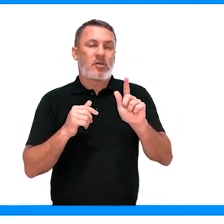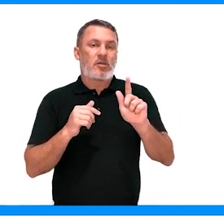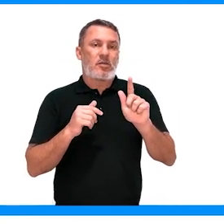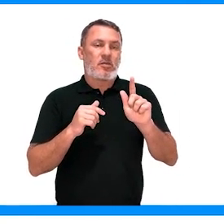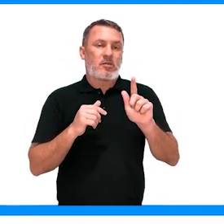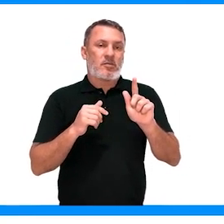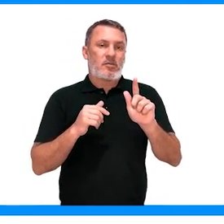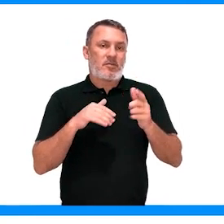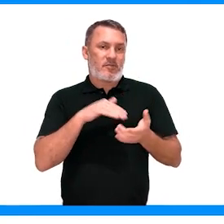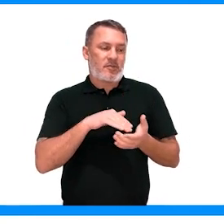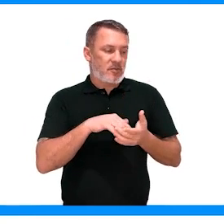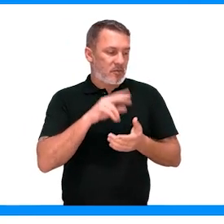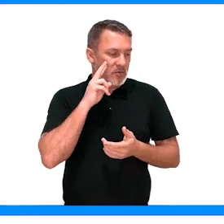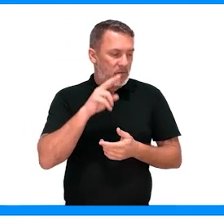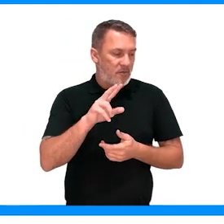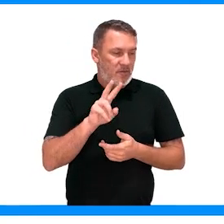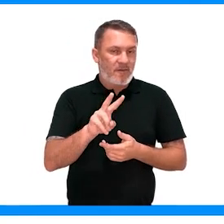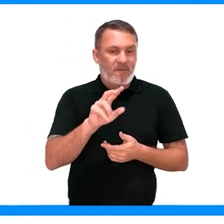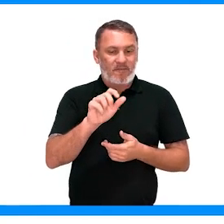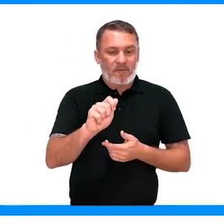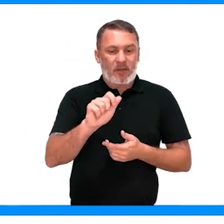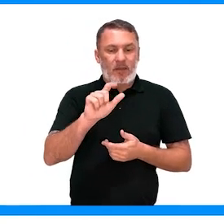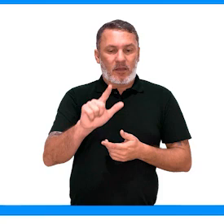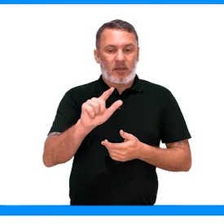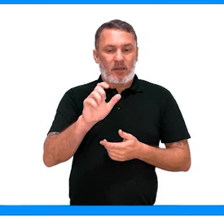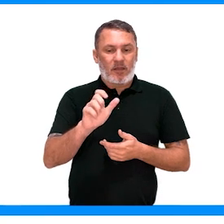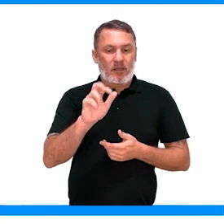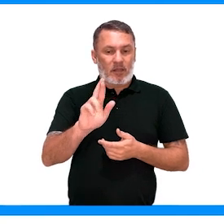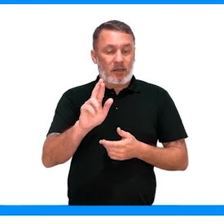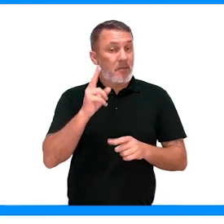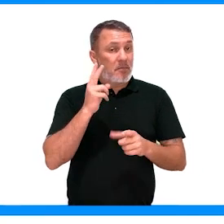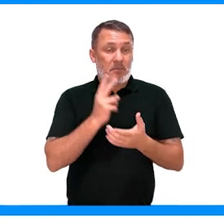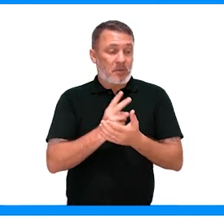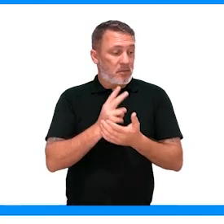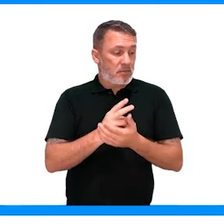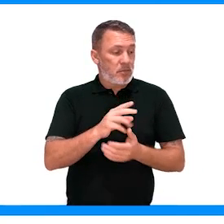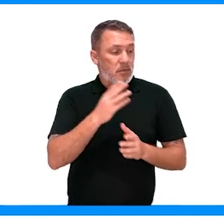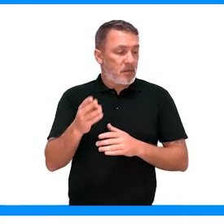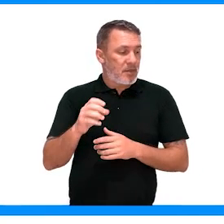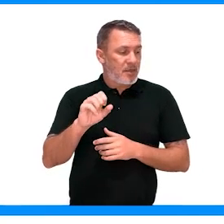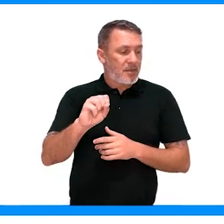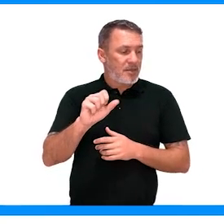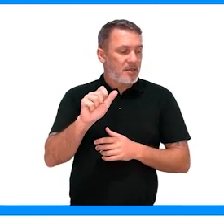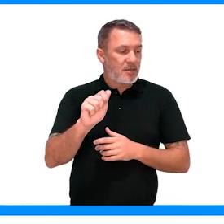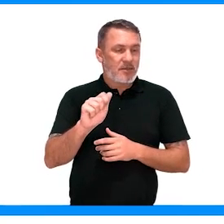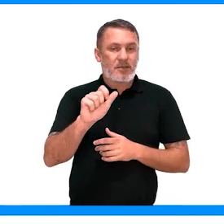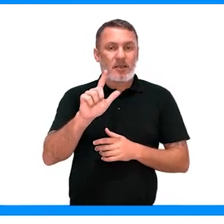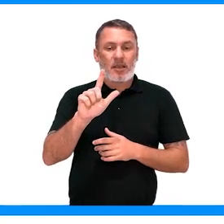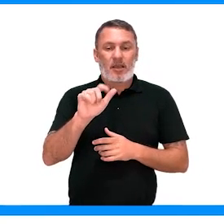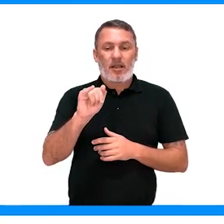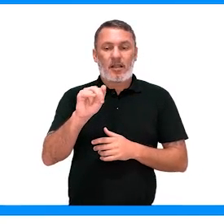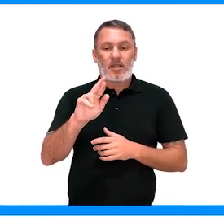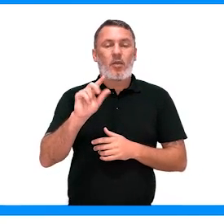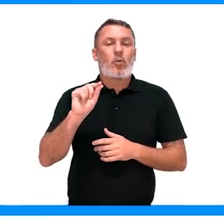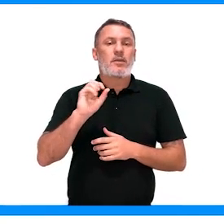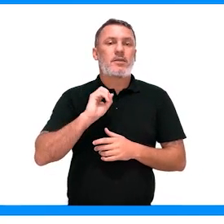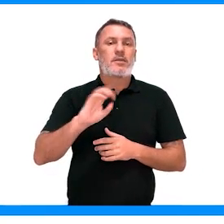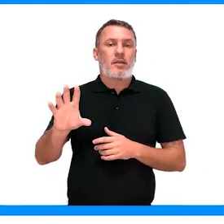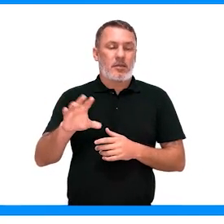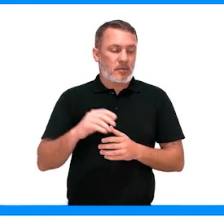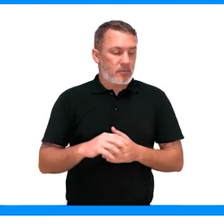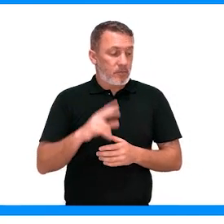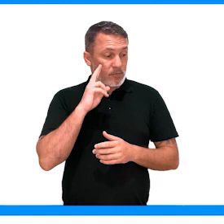assim. É do verbo valer, mesmo igual no português, e o salir é de sair do português. Eu valgo,